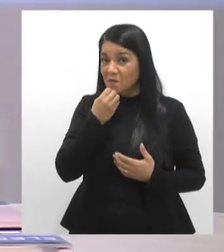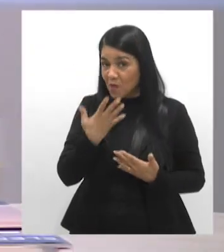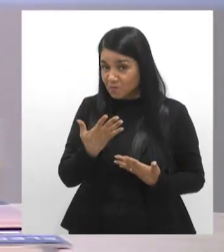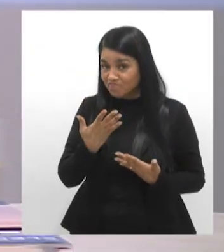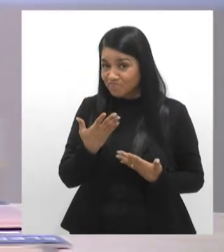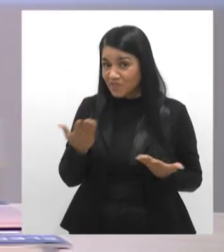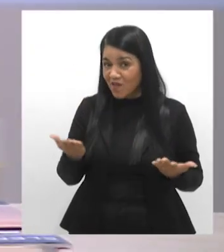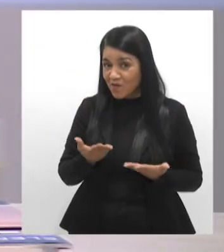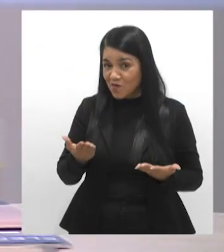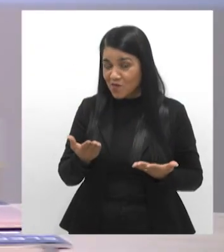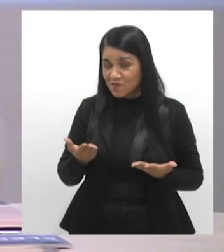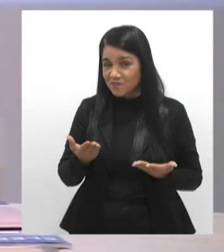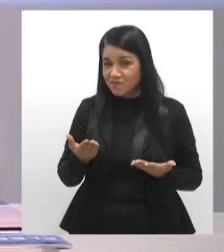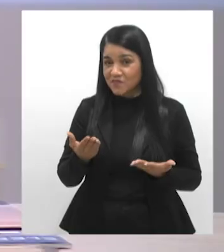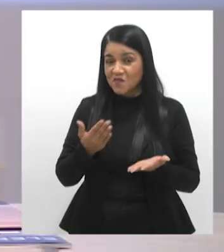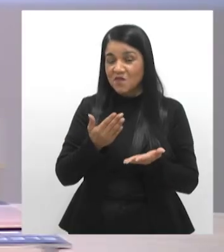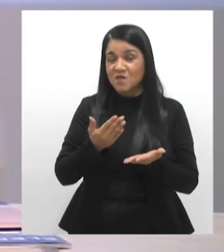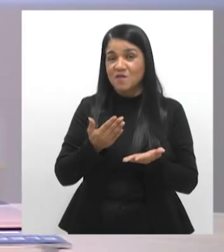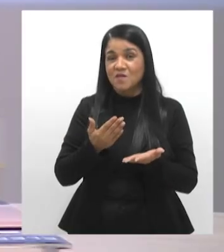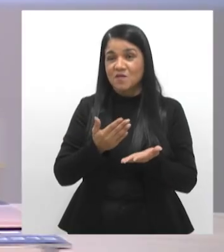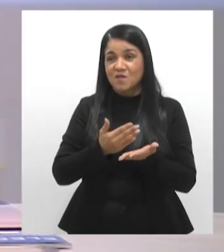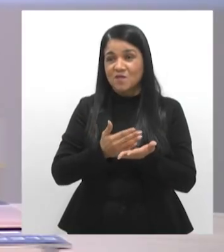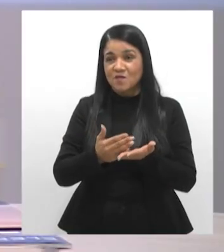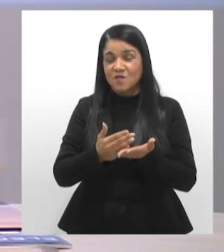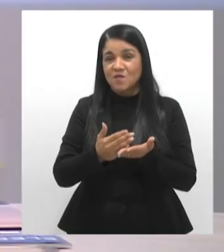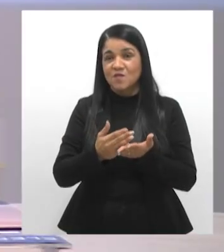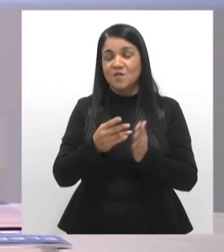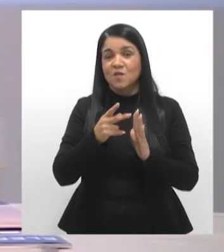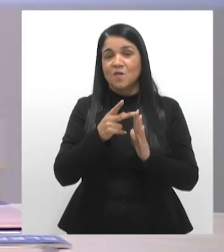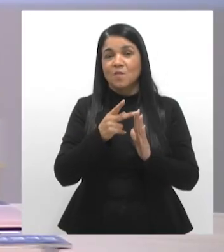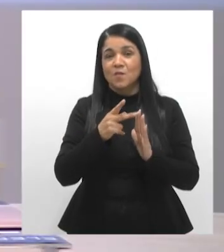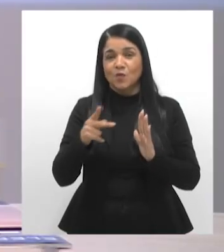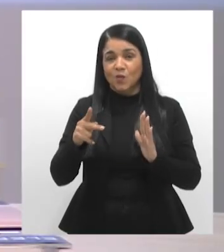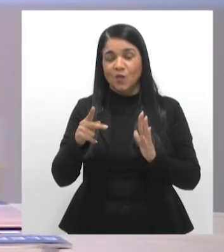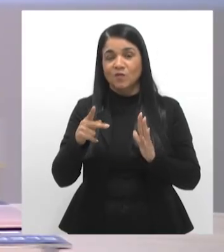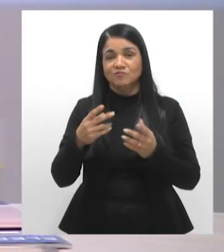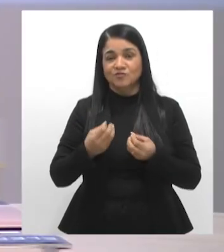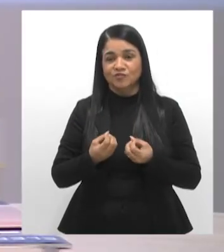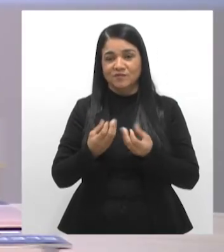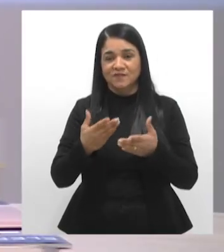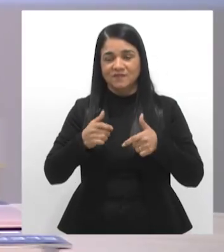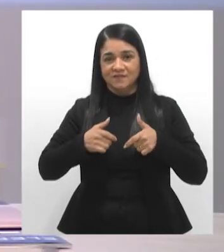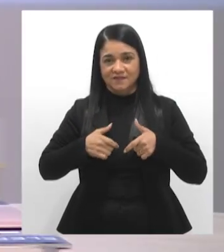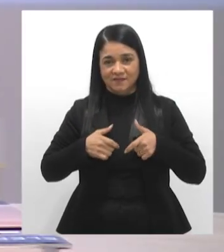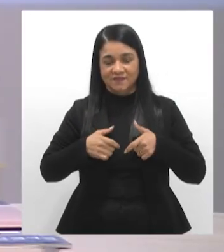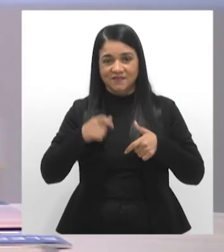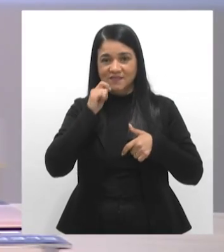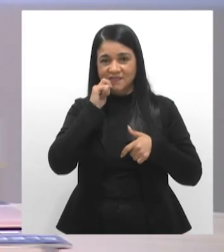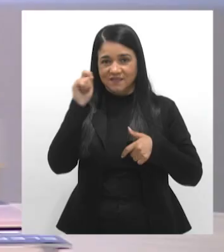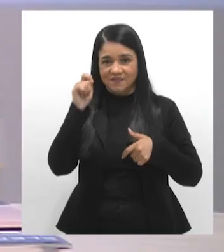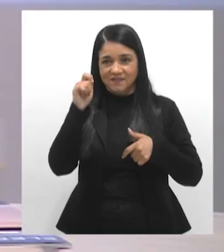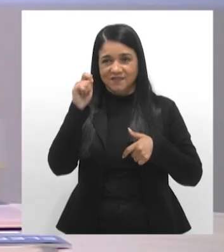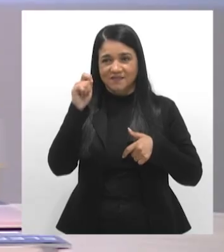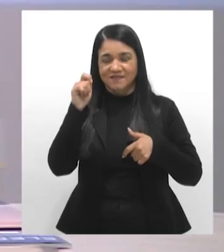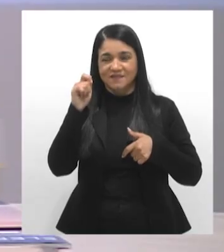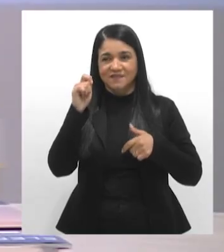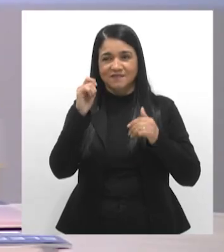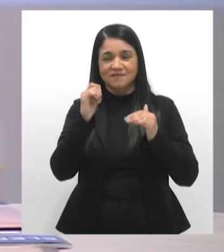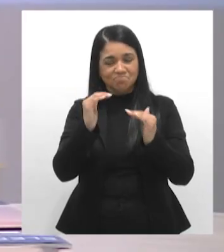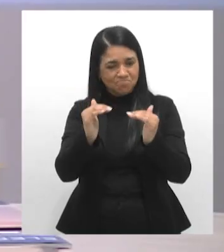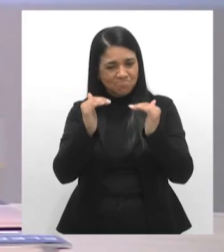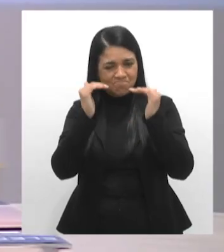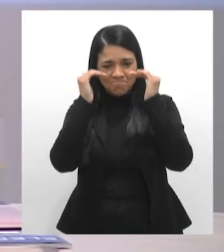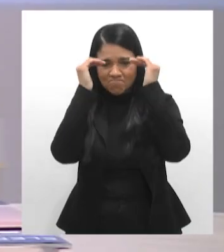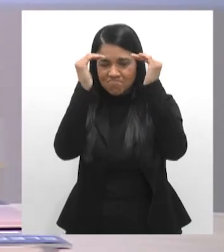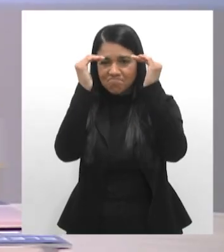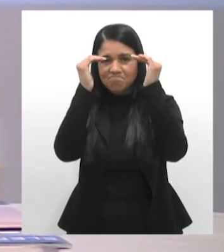agora daremos início ao protocolo de entrega da medalha Tiradentes, a mais alta